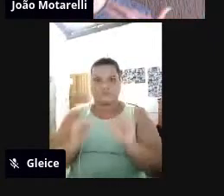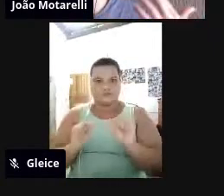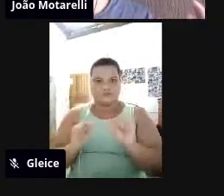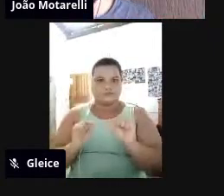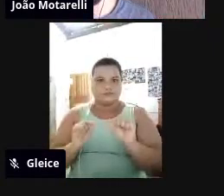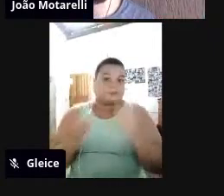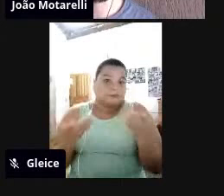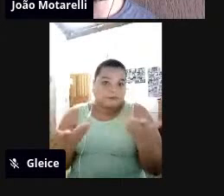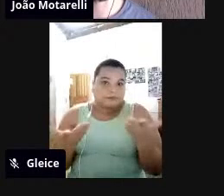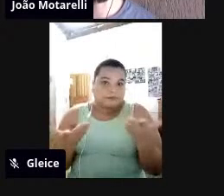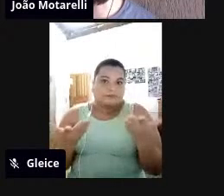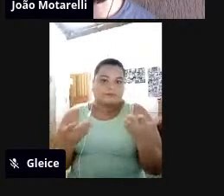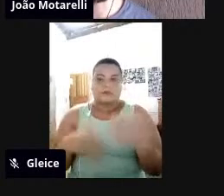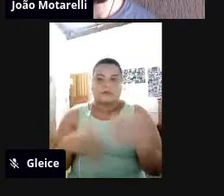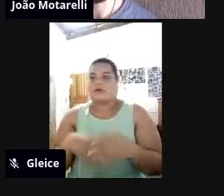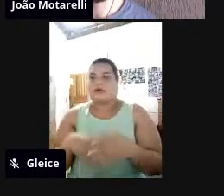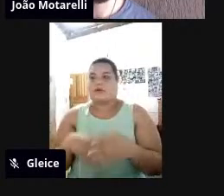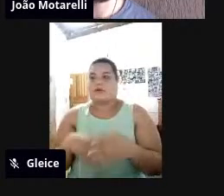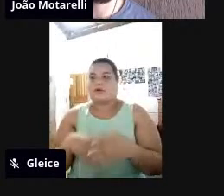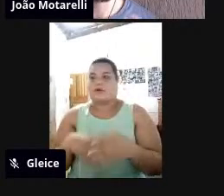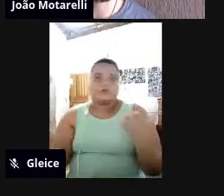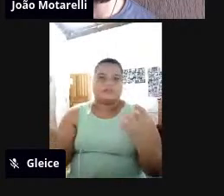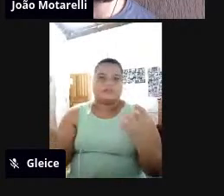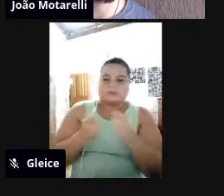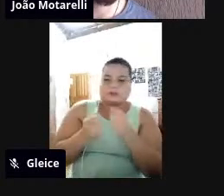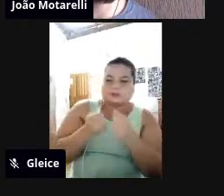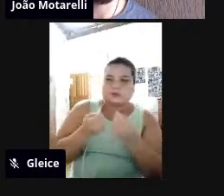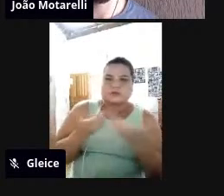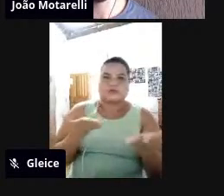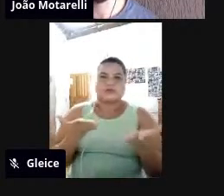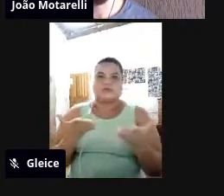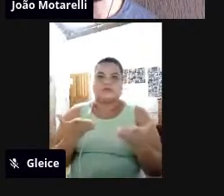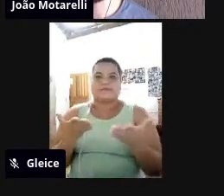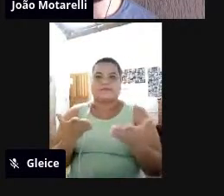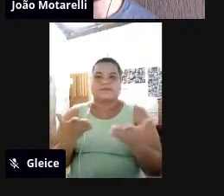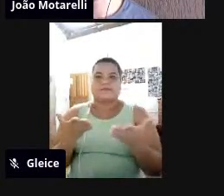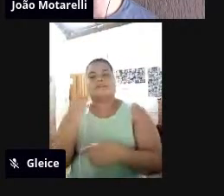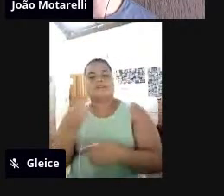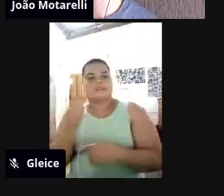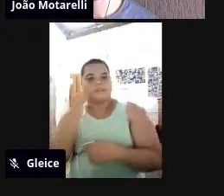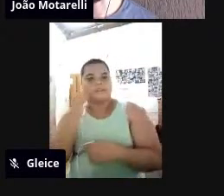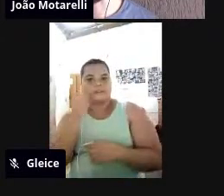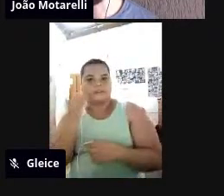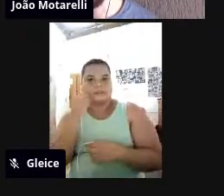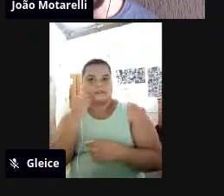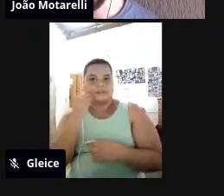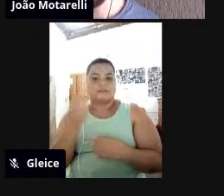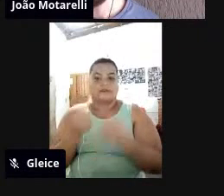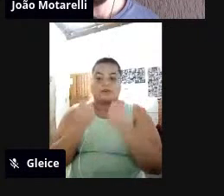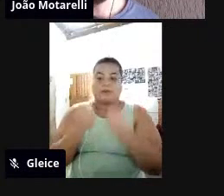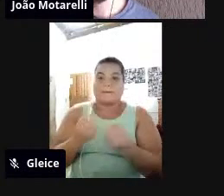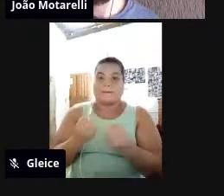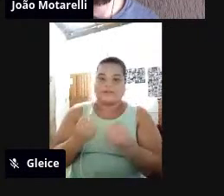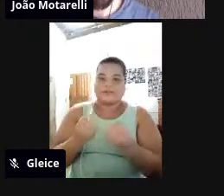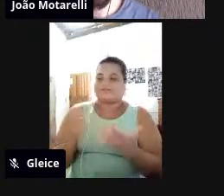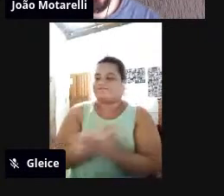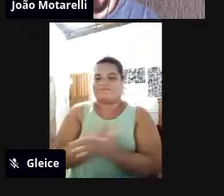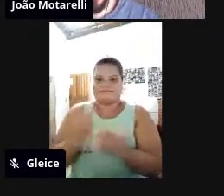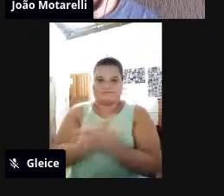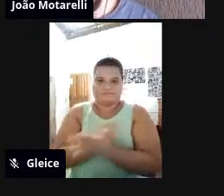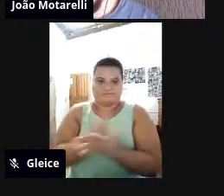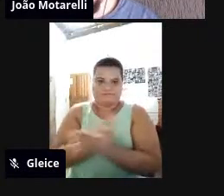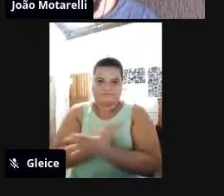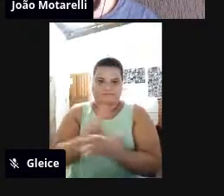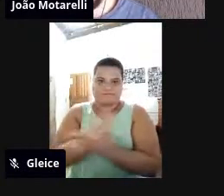ou por conta de um controle excessivo do peso, ou porque eles tentam manter um peso que não é adequado geneticamente para esses indivíduos. Então, a gente já sabe